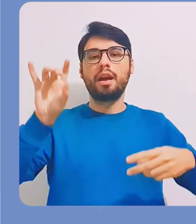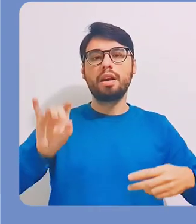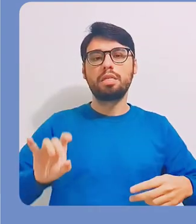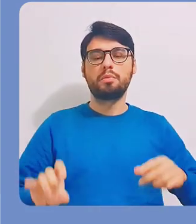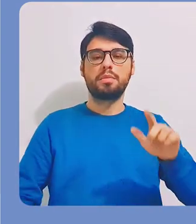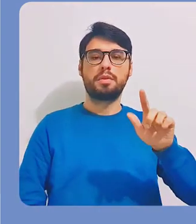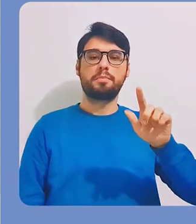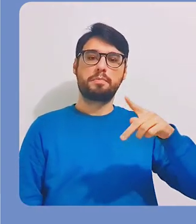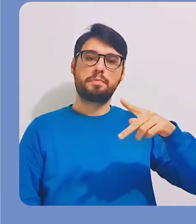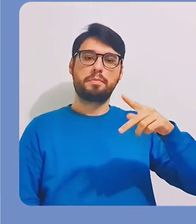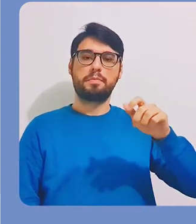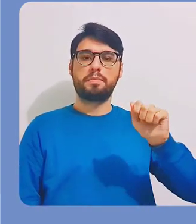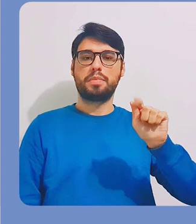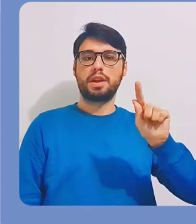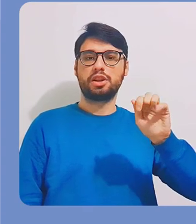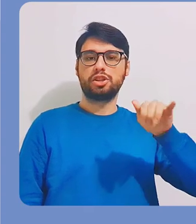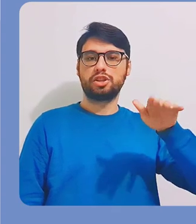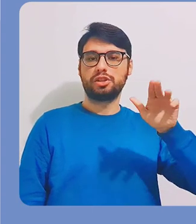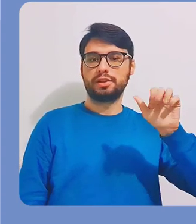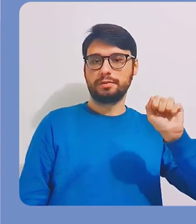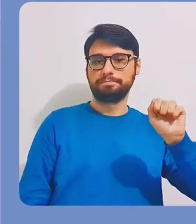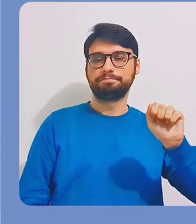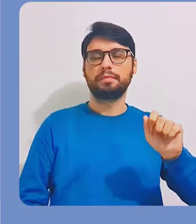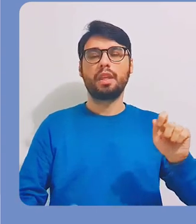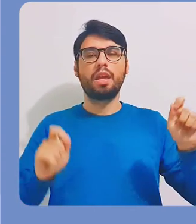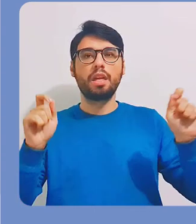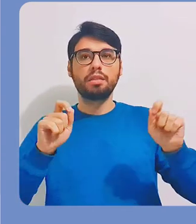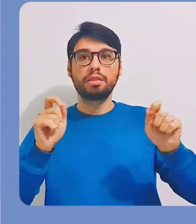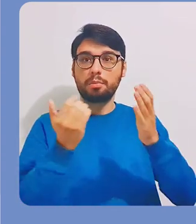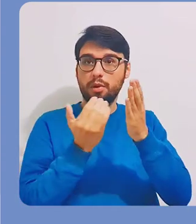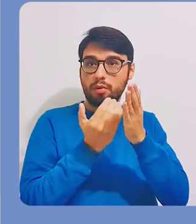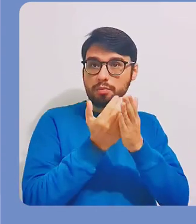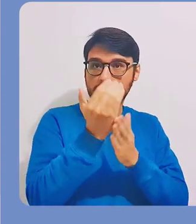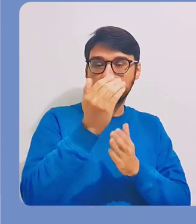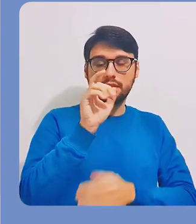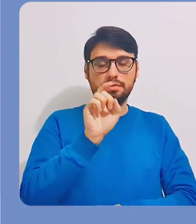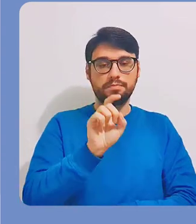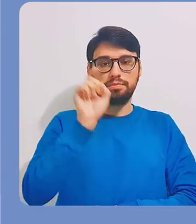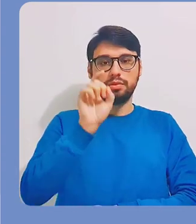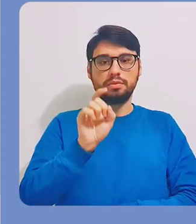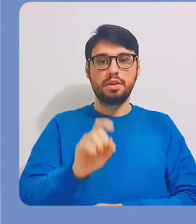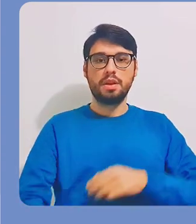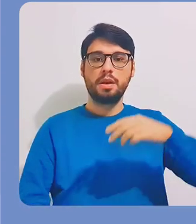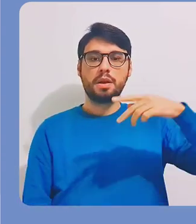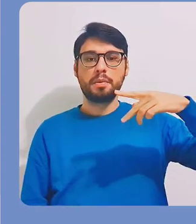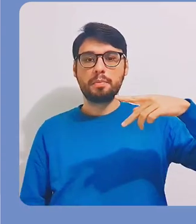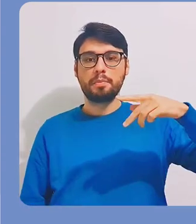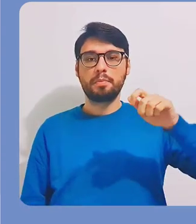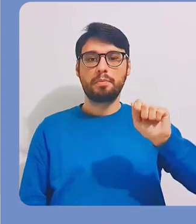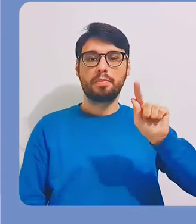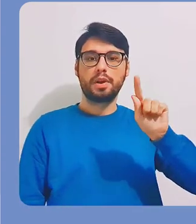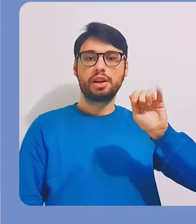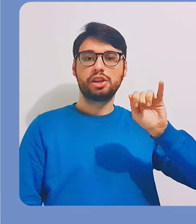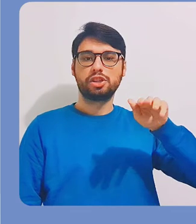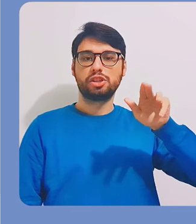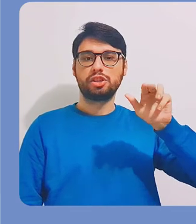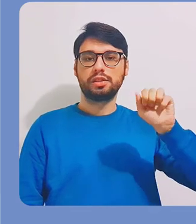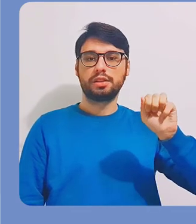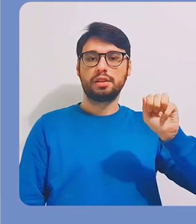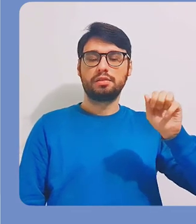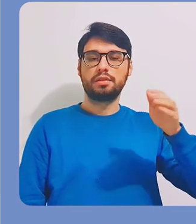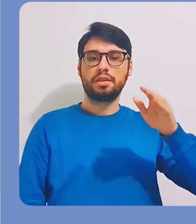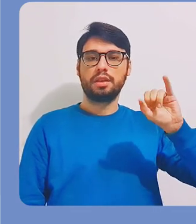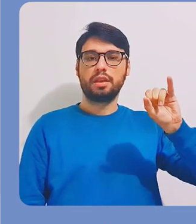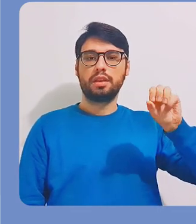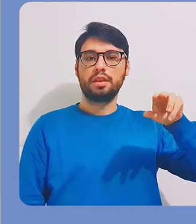estas páginas. Tá? Eu posso selecionar uma página inicial. Essa página inicial sempre vai